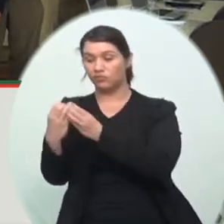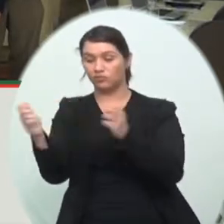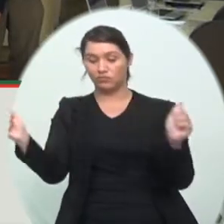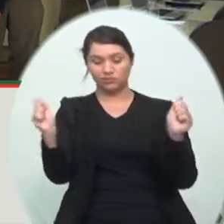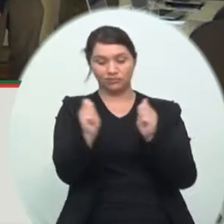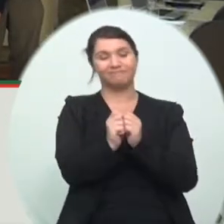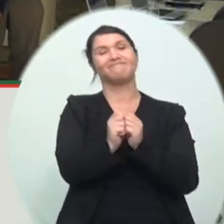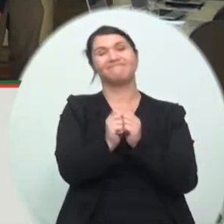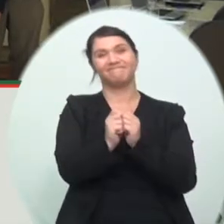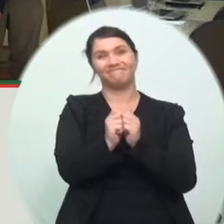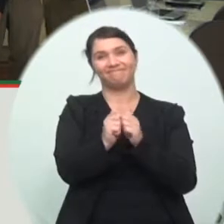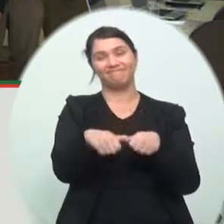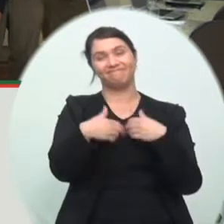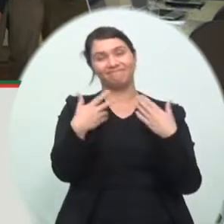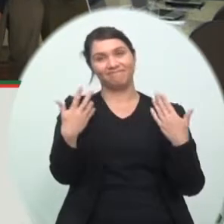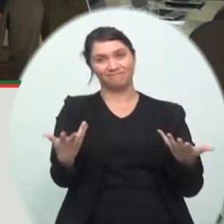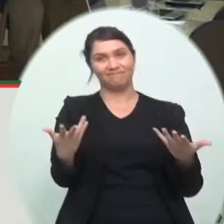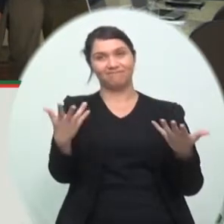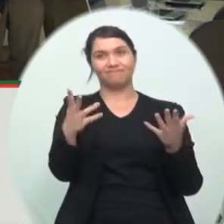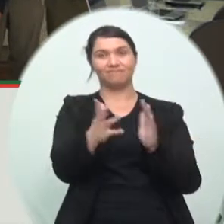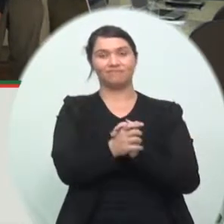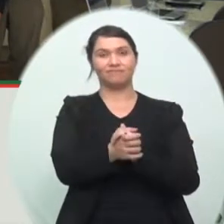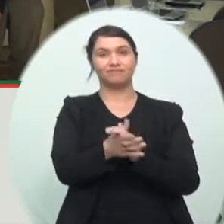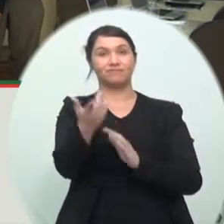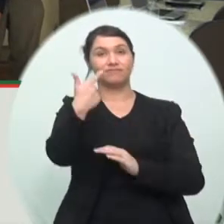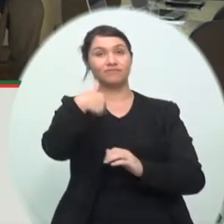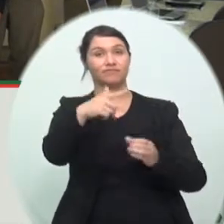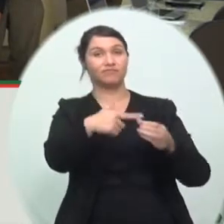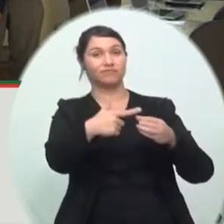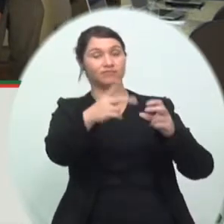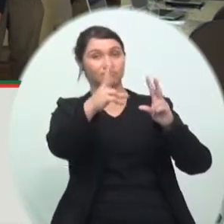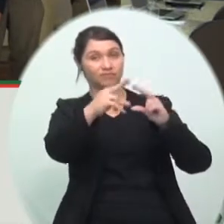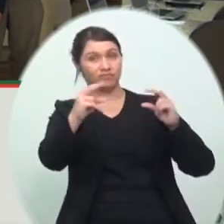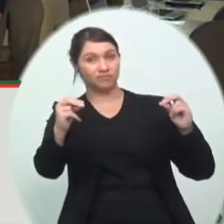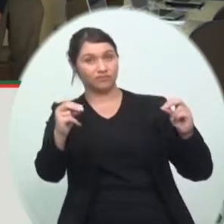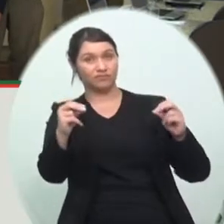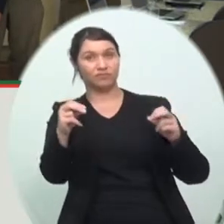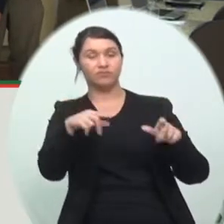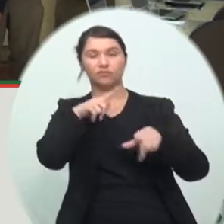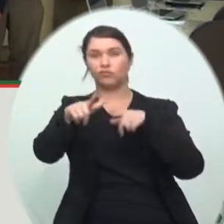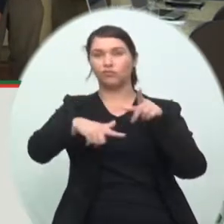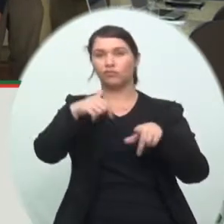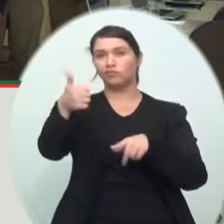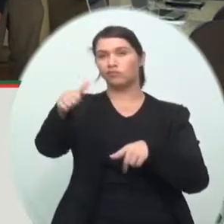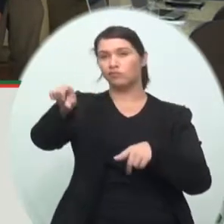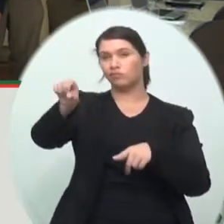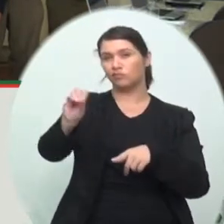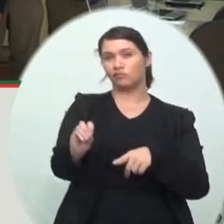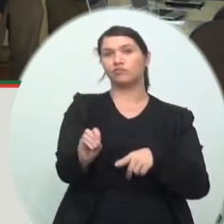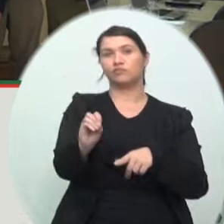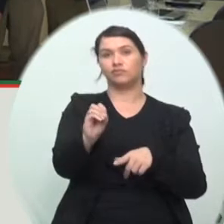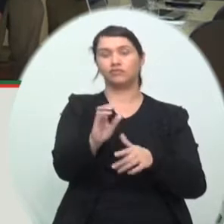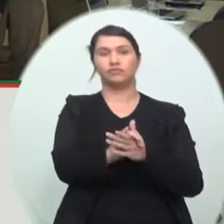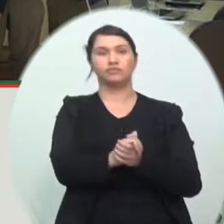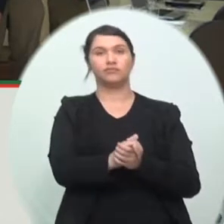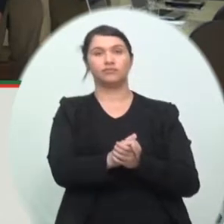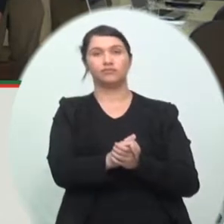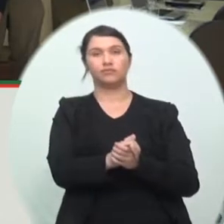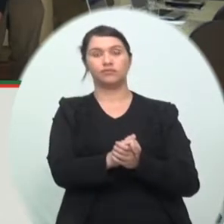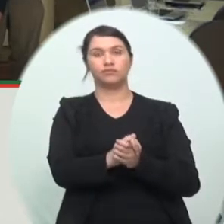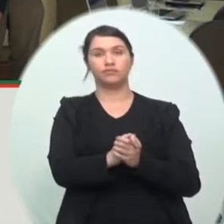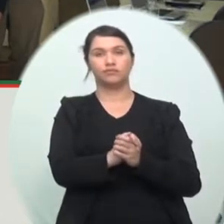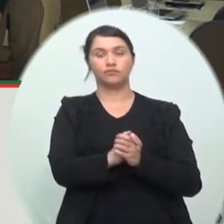transformando realidade. Fui para Florianópolis e trabalhei no 190, distante, porque é o coração